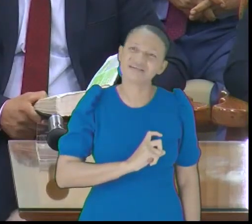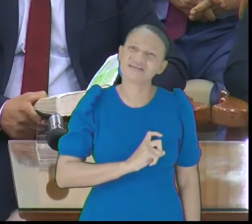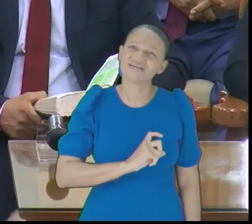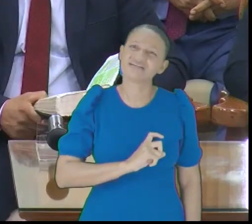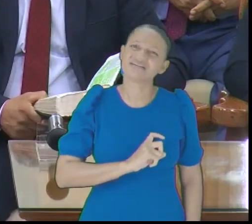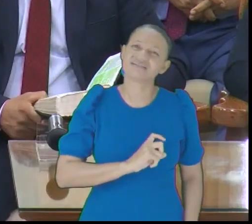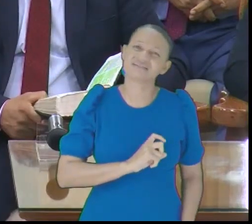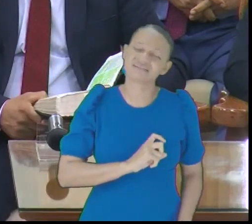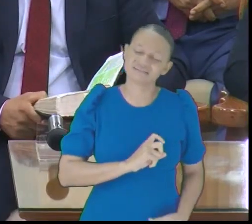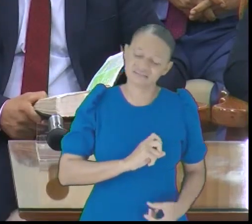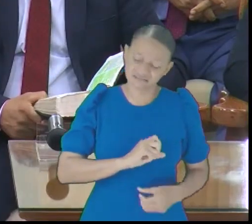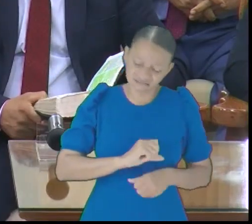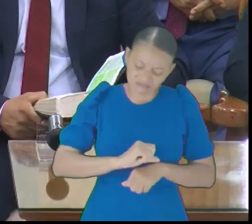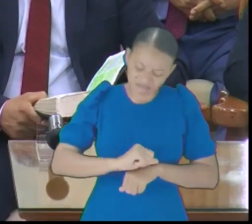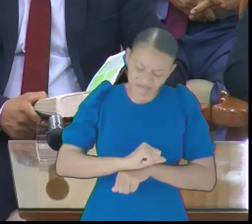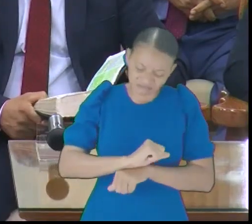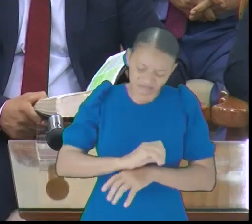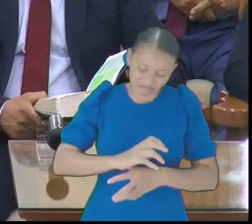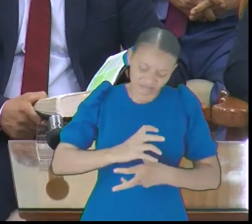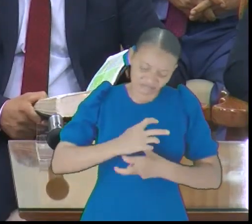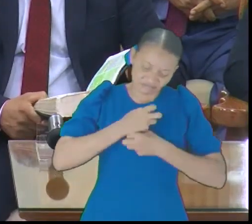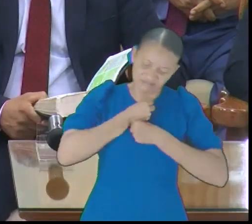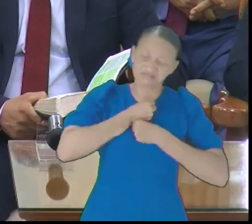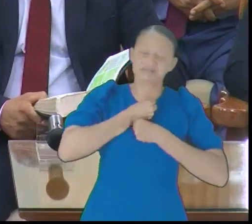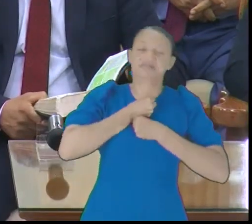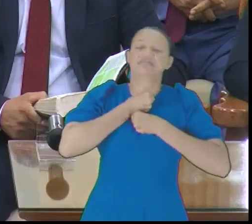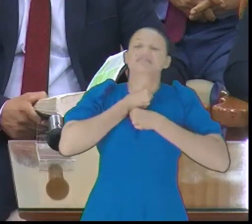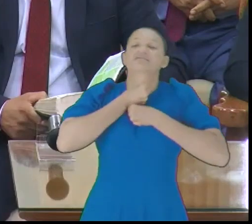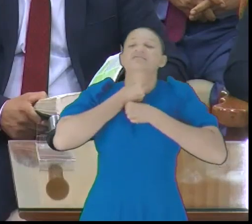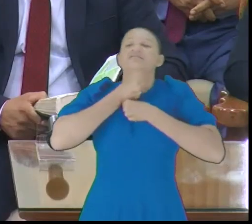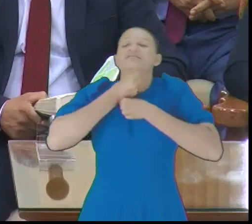E um sono se apodera de Abraão.